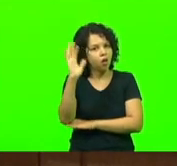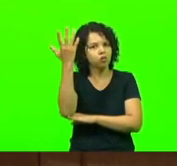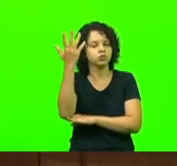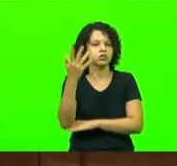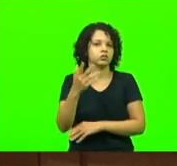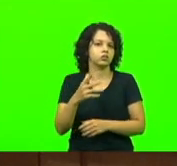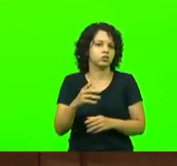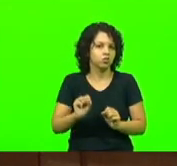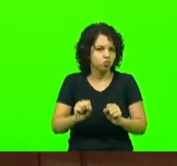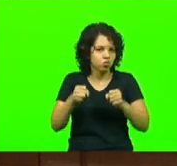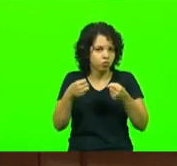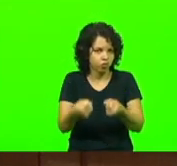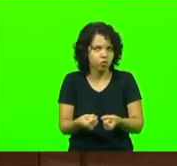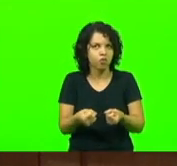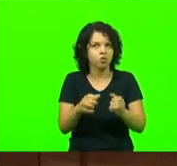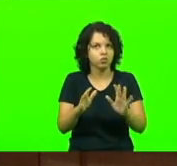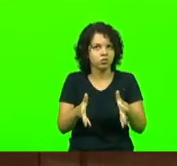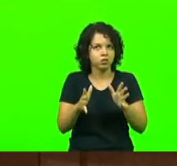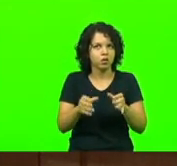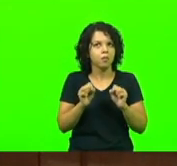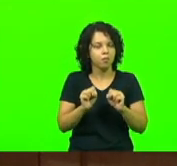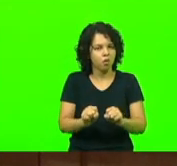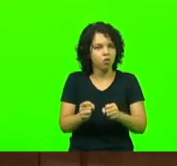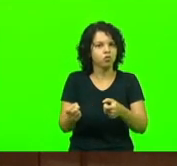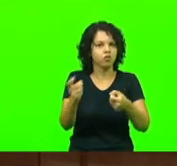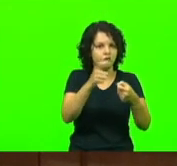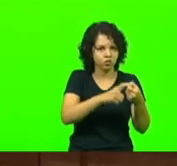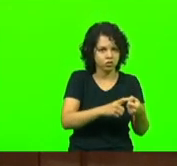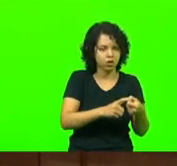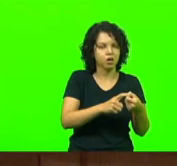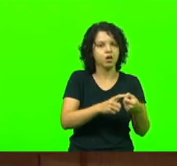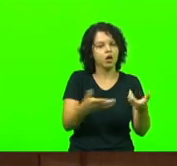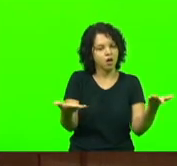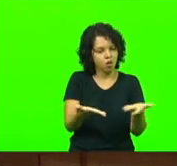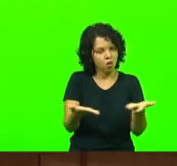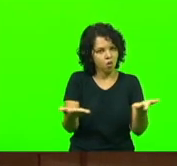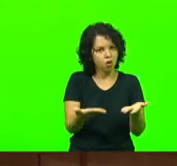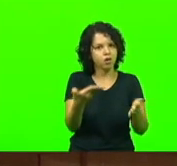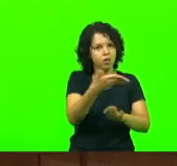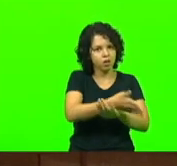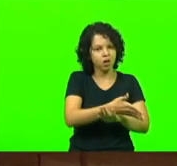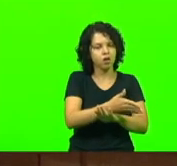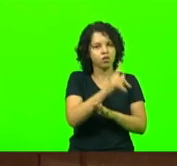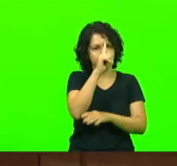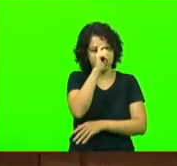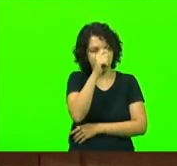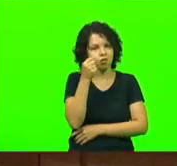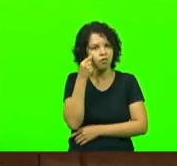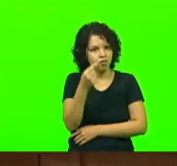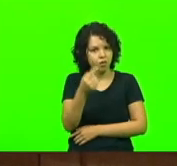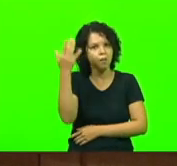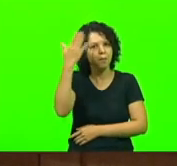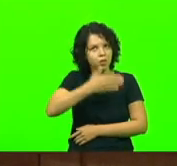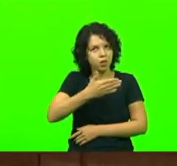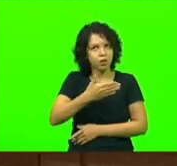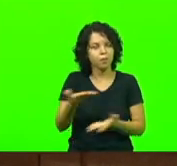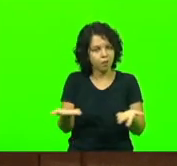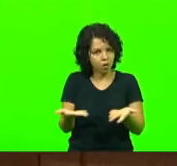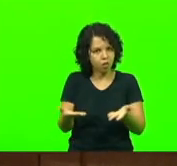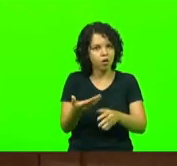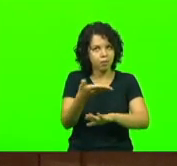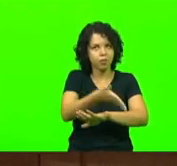todo o esforço está sendo feito. Pode voltar no Hospital Celso Ramos agora, que você vai ter essa prova. Pode ir lá agora.